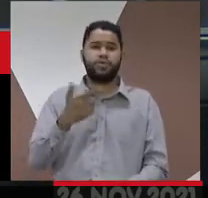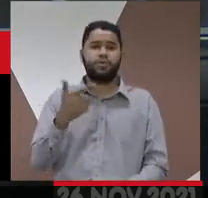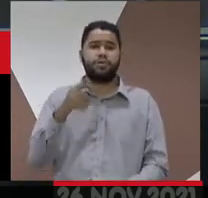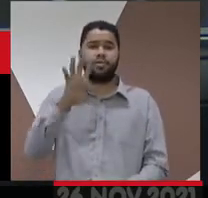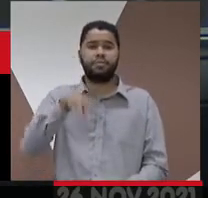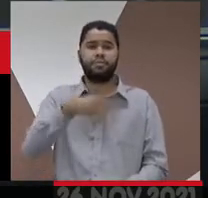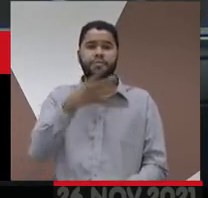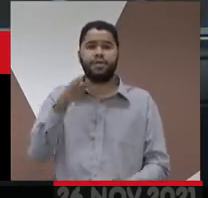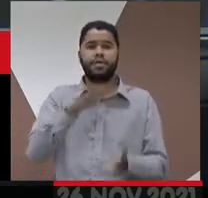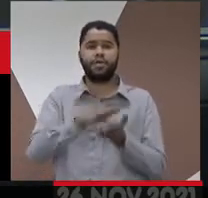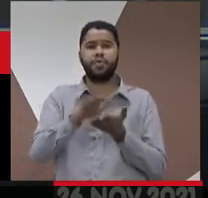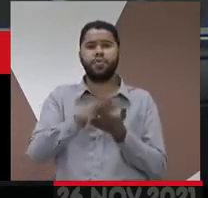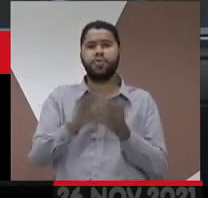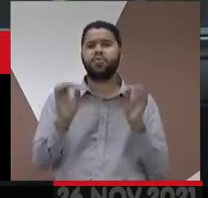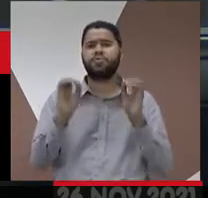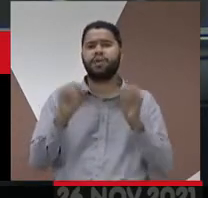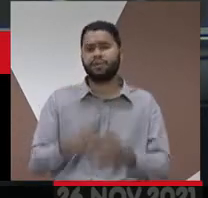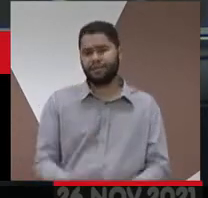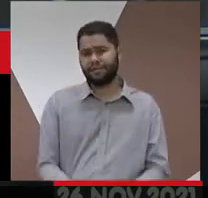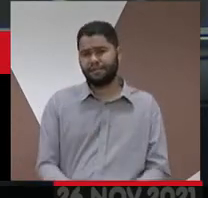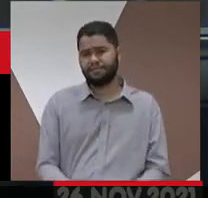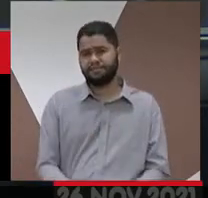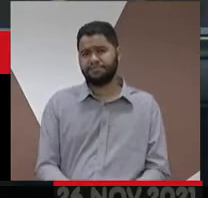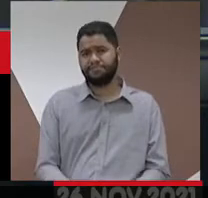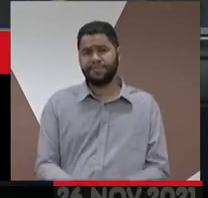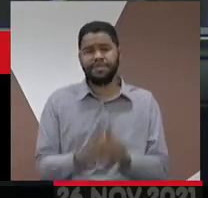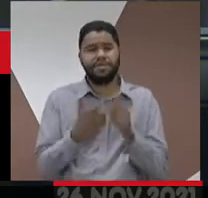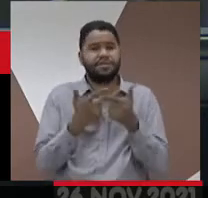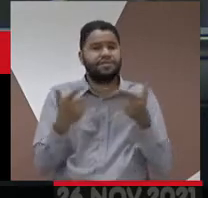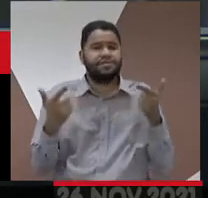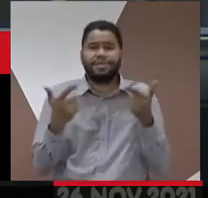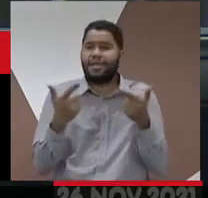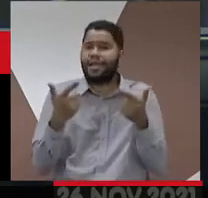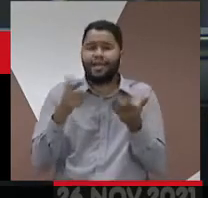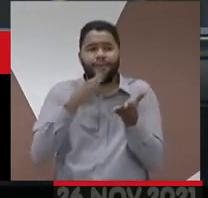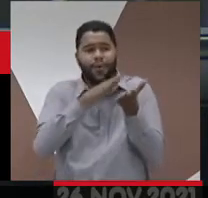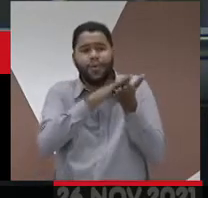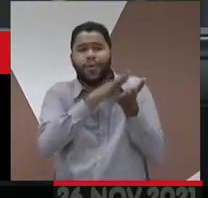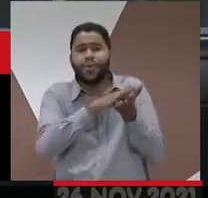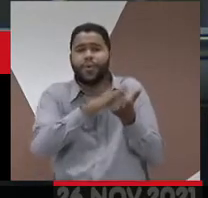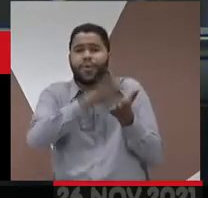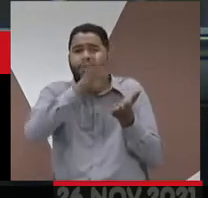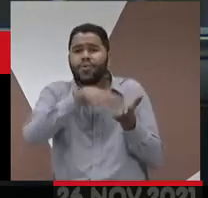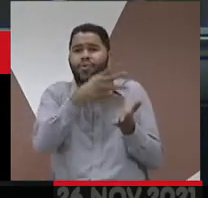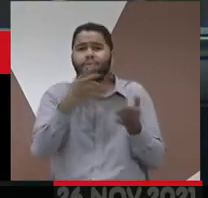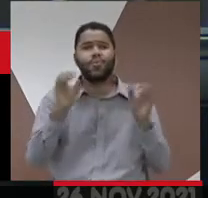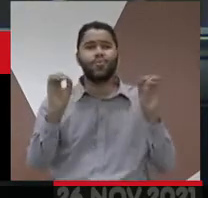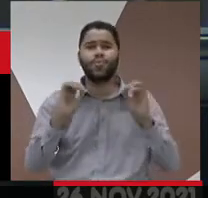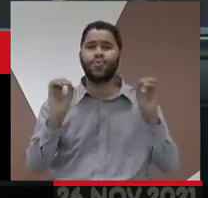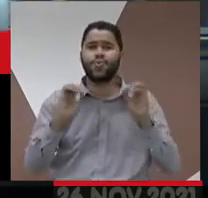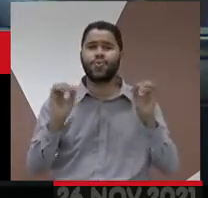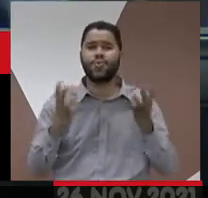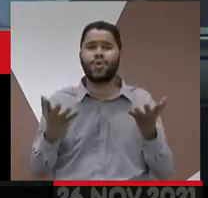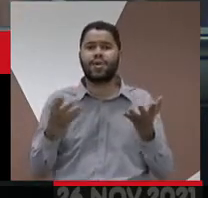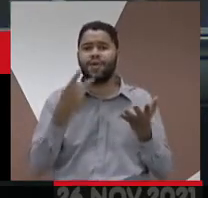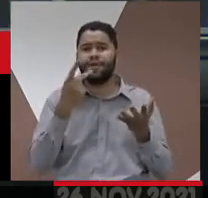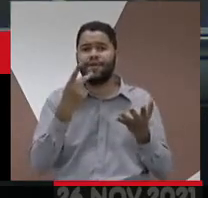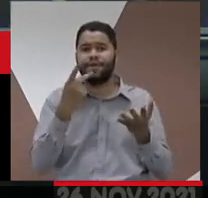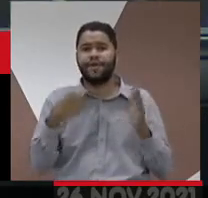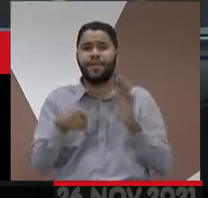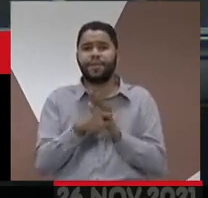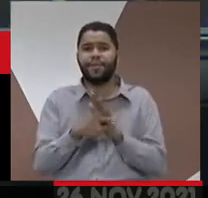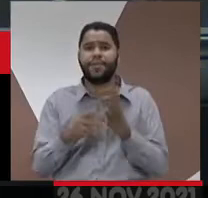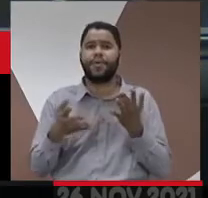de custo. Nós não temos planilha de custo. Quando fala o traçado A,